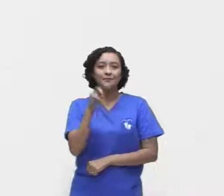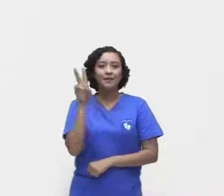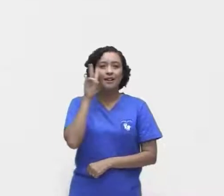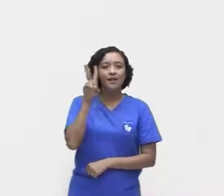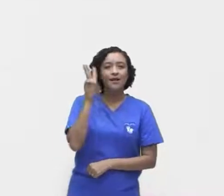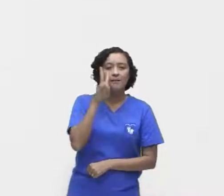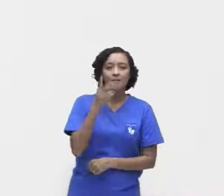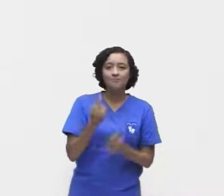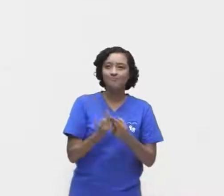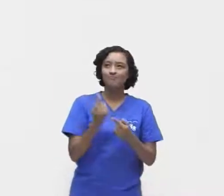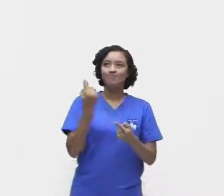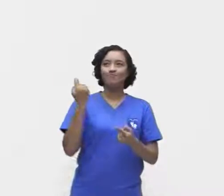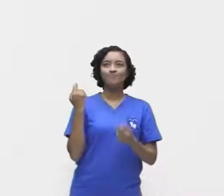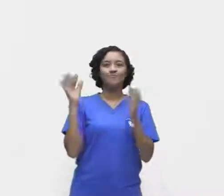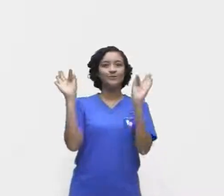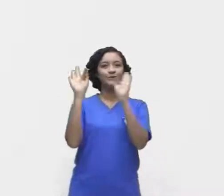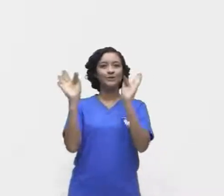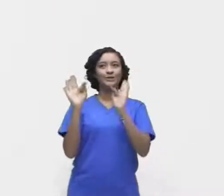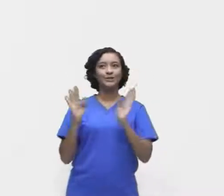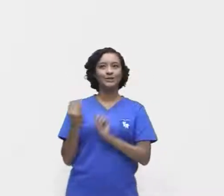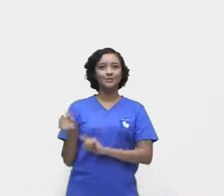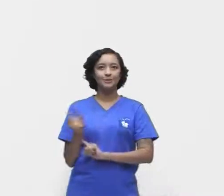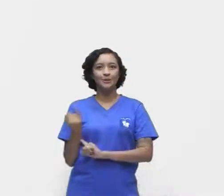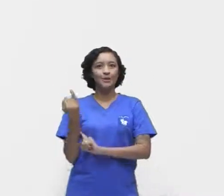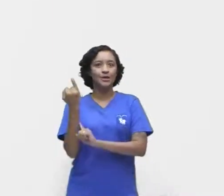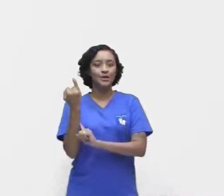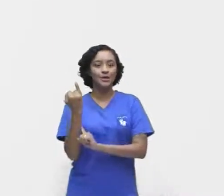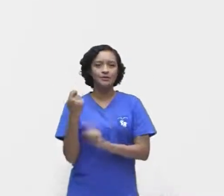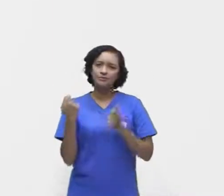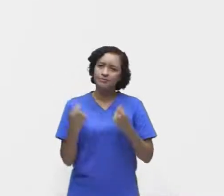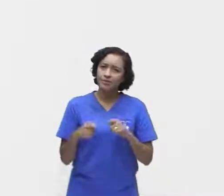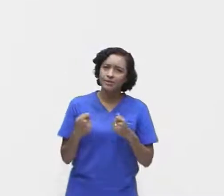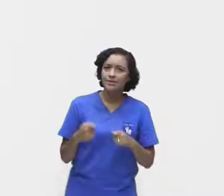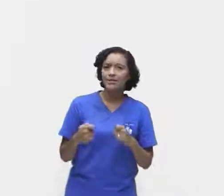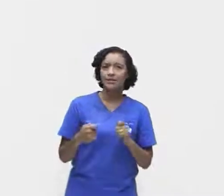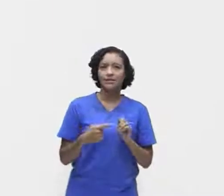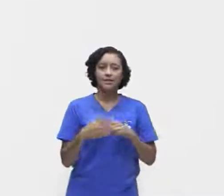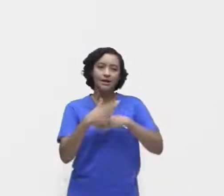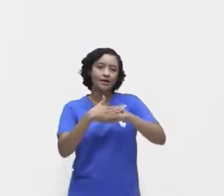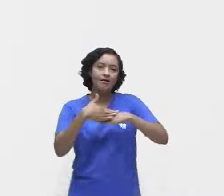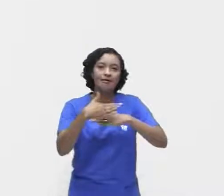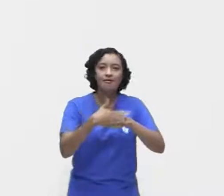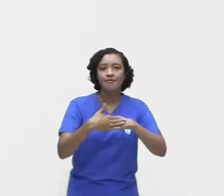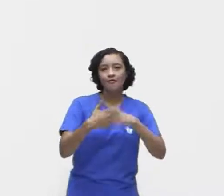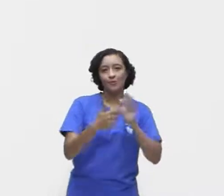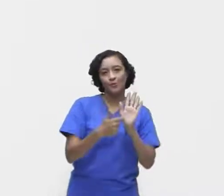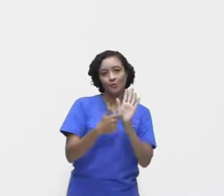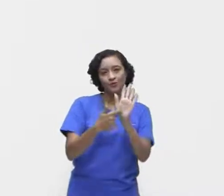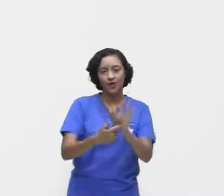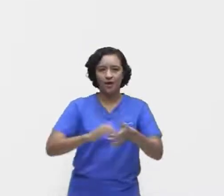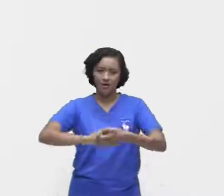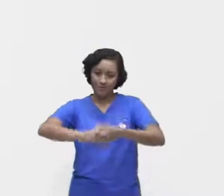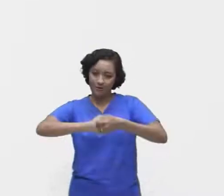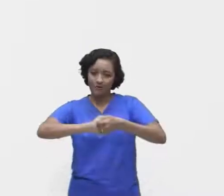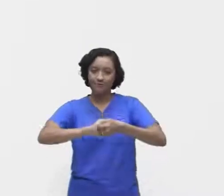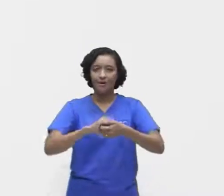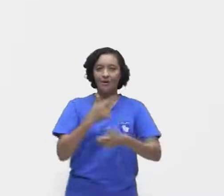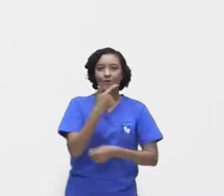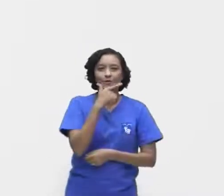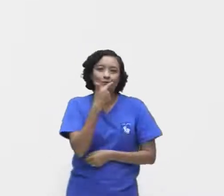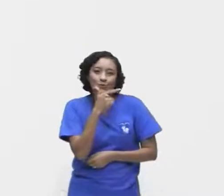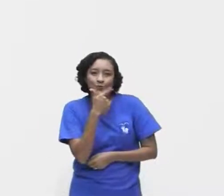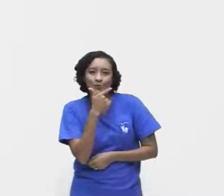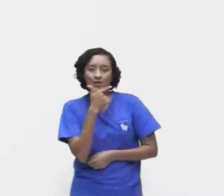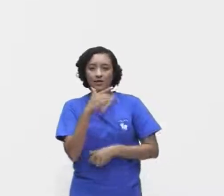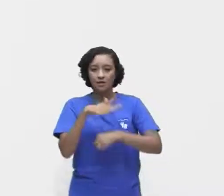viveu, que foi importante, né? Através de gestos, de carinho, né? De um aperto de mão, um sorriso, uma conversa